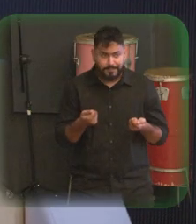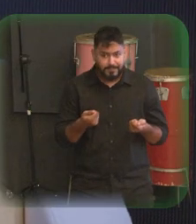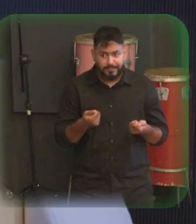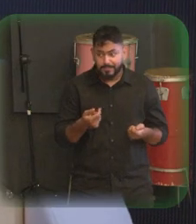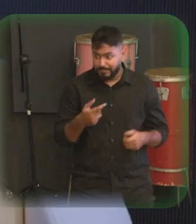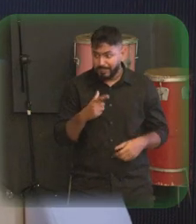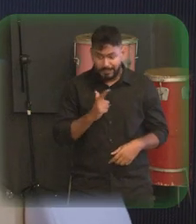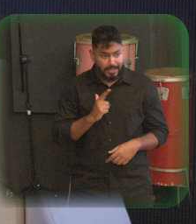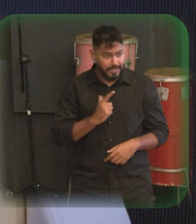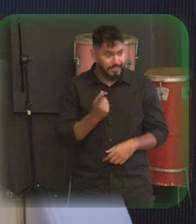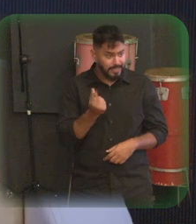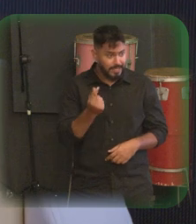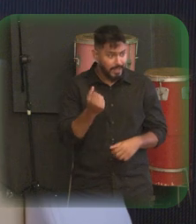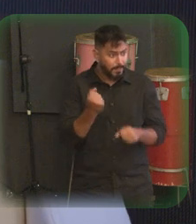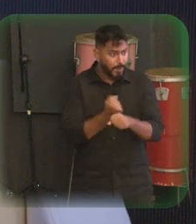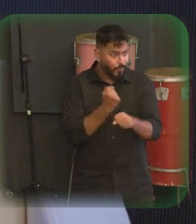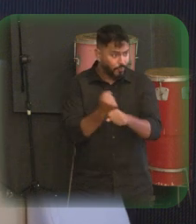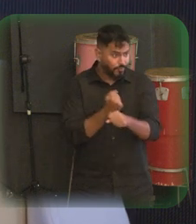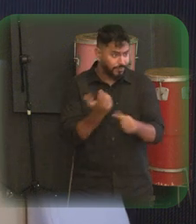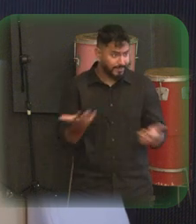para construir, mas